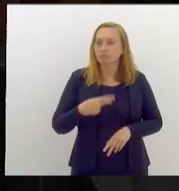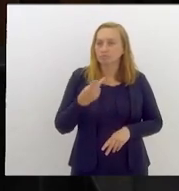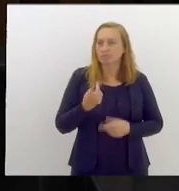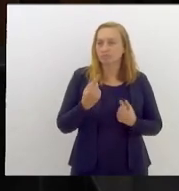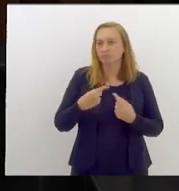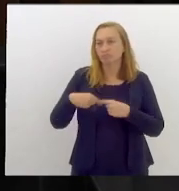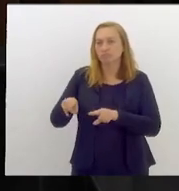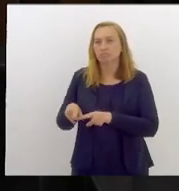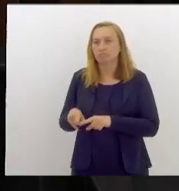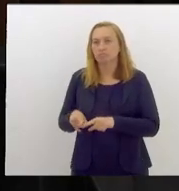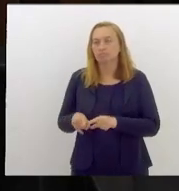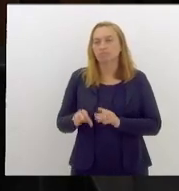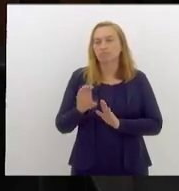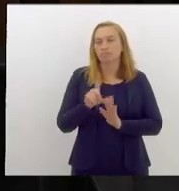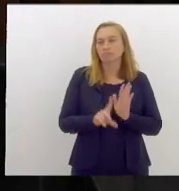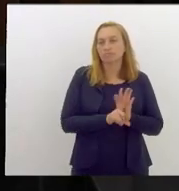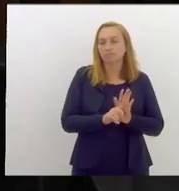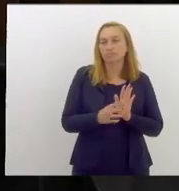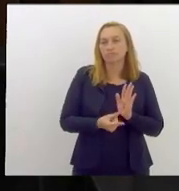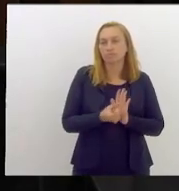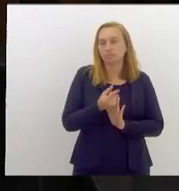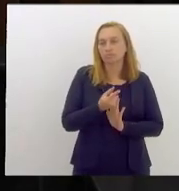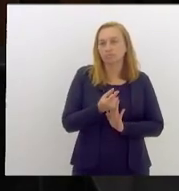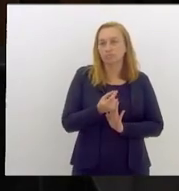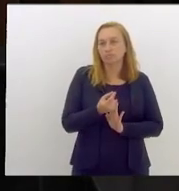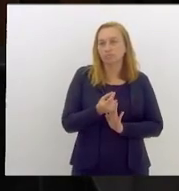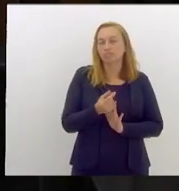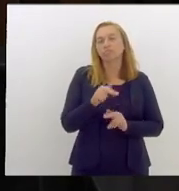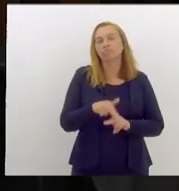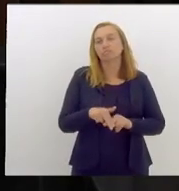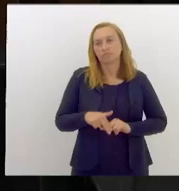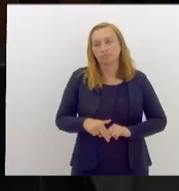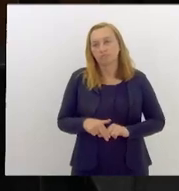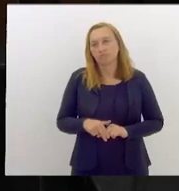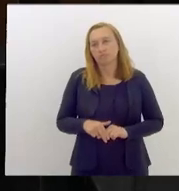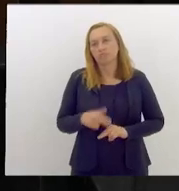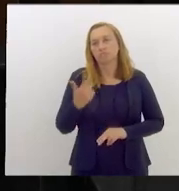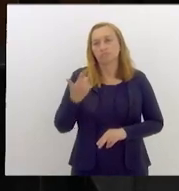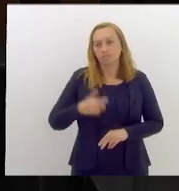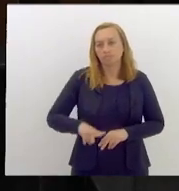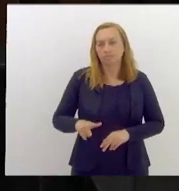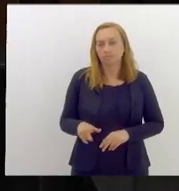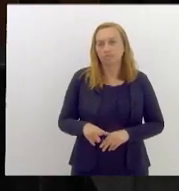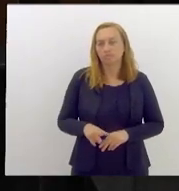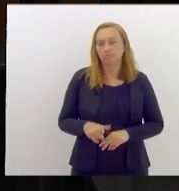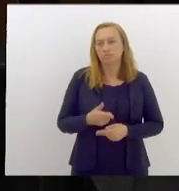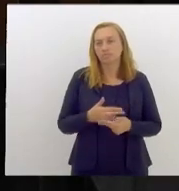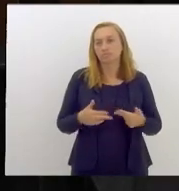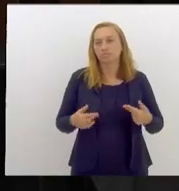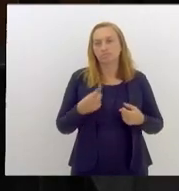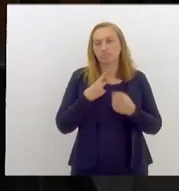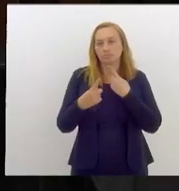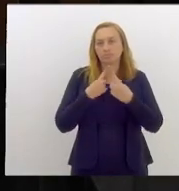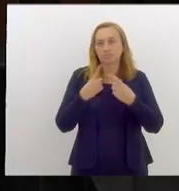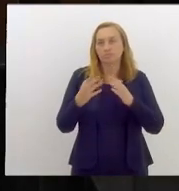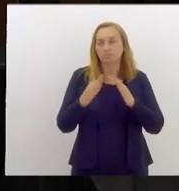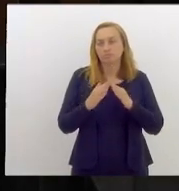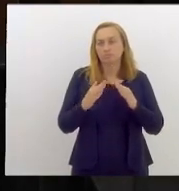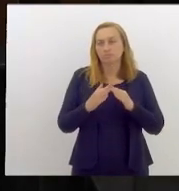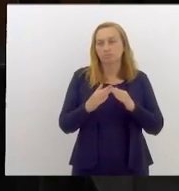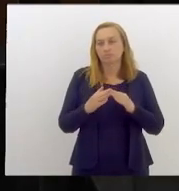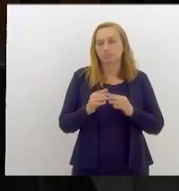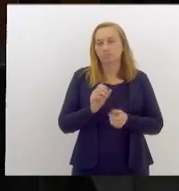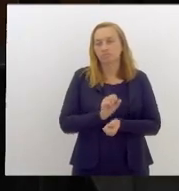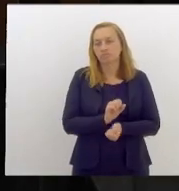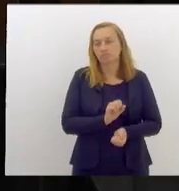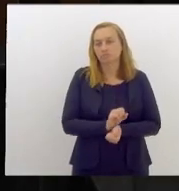contrária a essa lei orçamentária é e por isso a gente mais uma vez levanta uma série de debates nessa casa que a gente